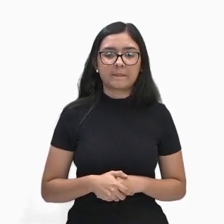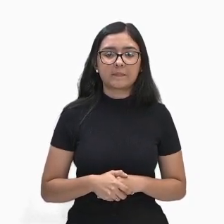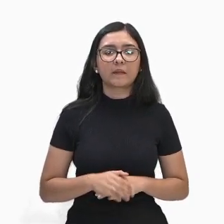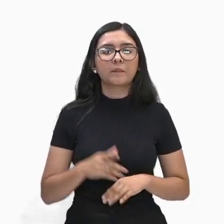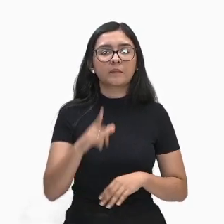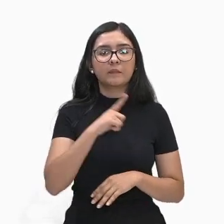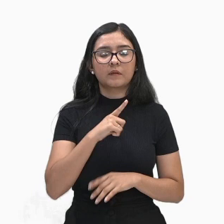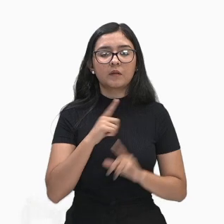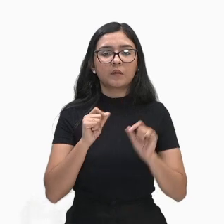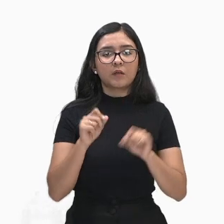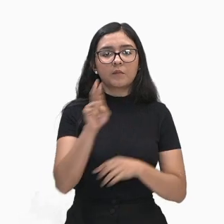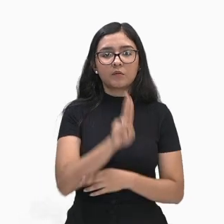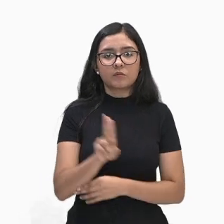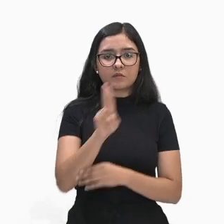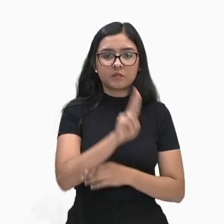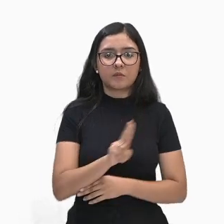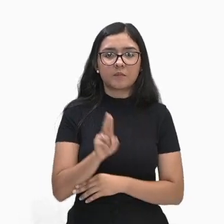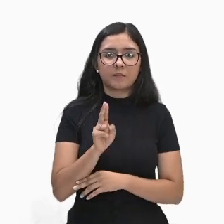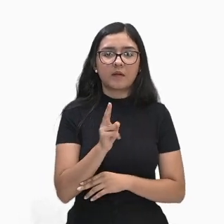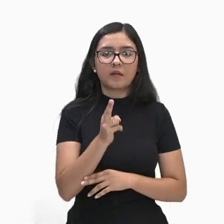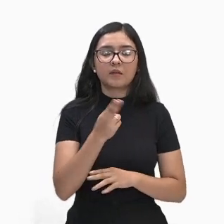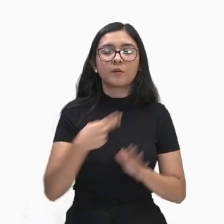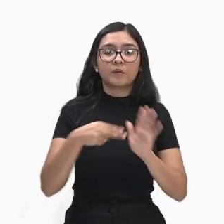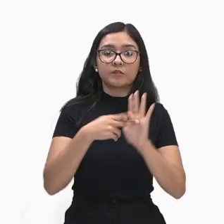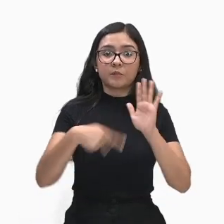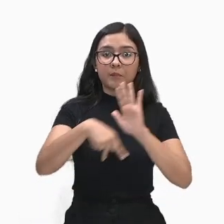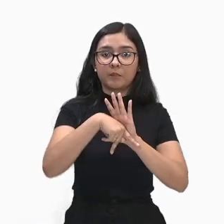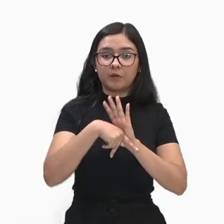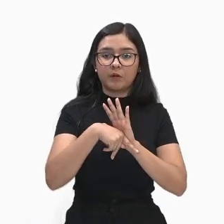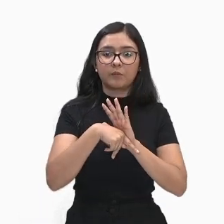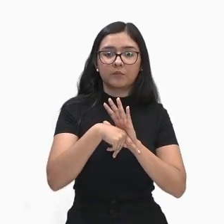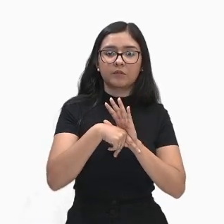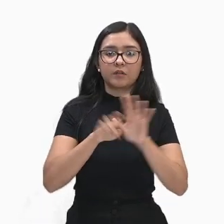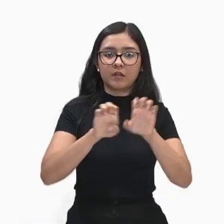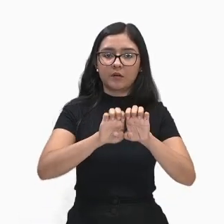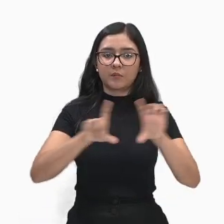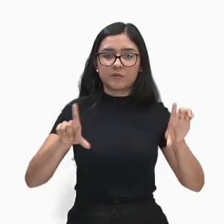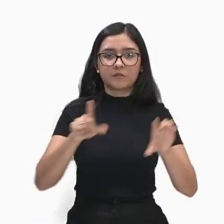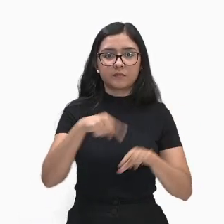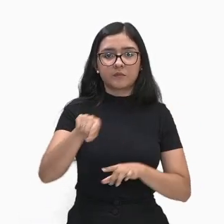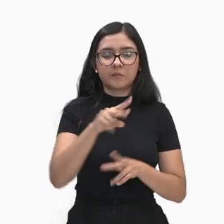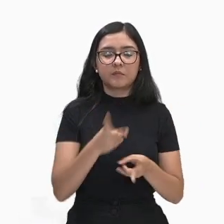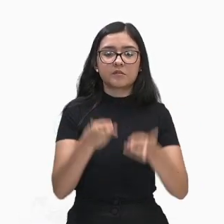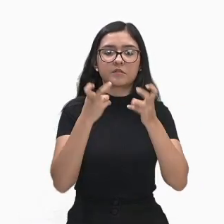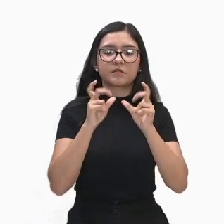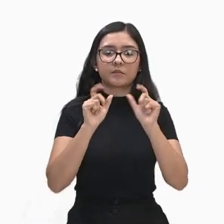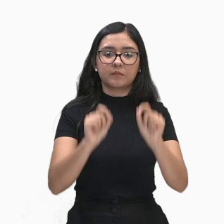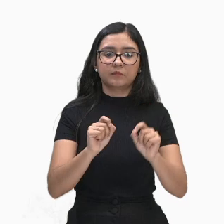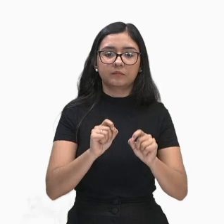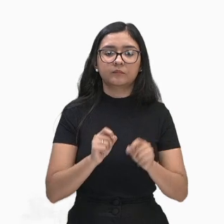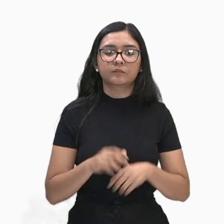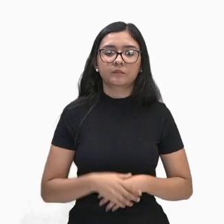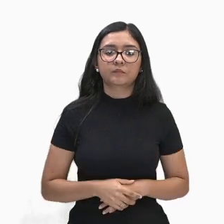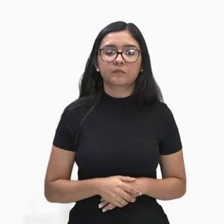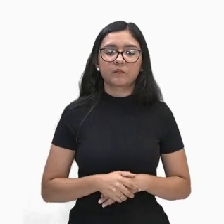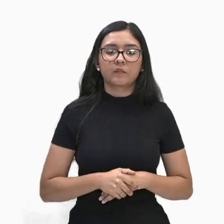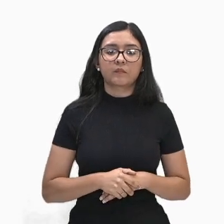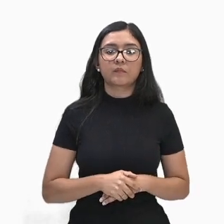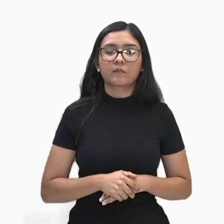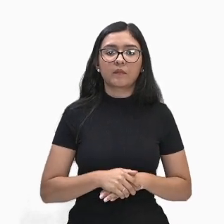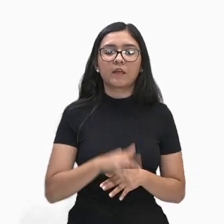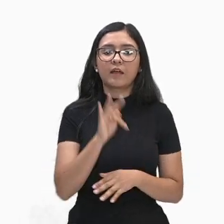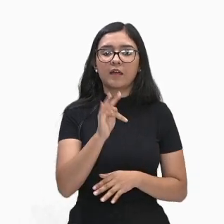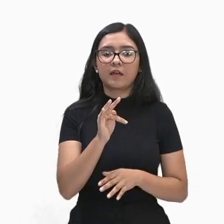equação, uma igualdade nessa equação que você está vendo aqui, que a força é proporcional ao produto das